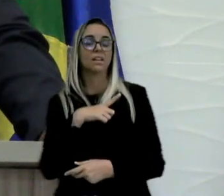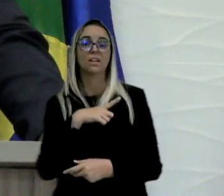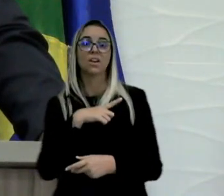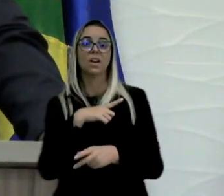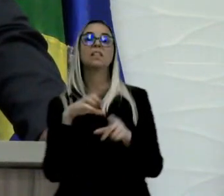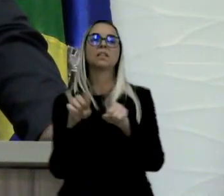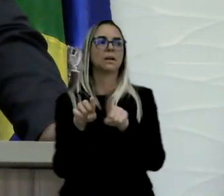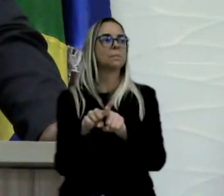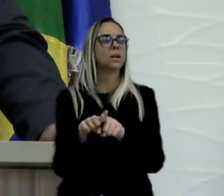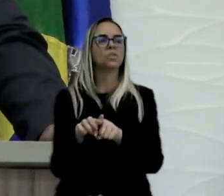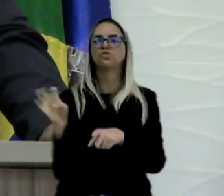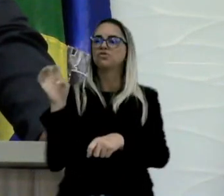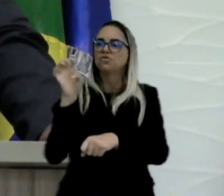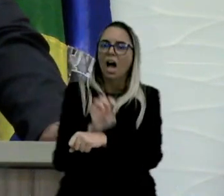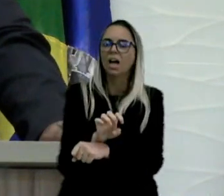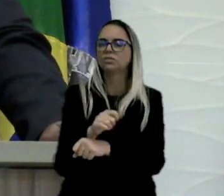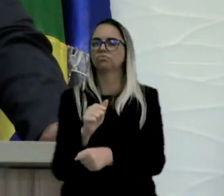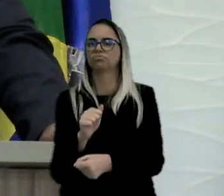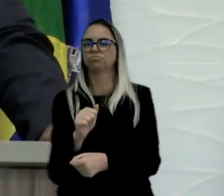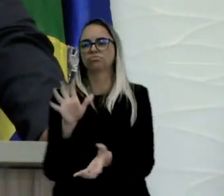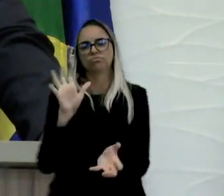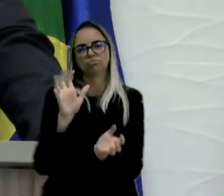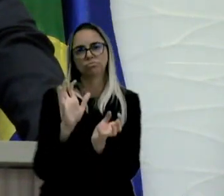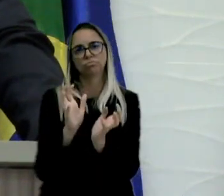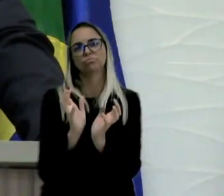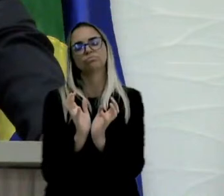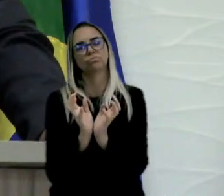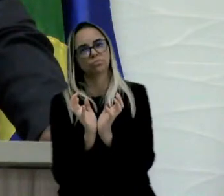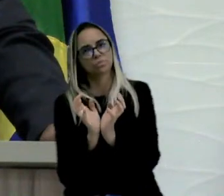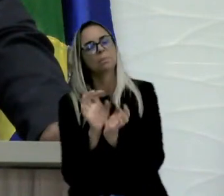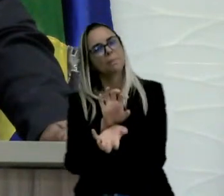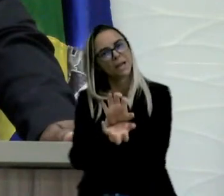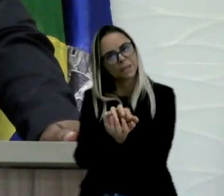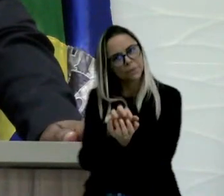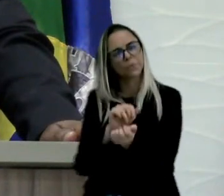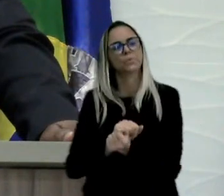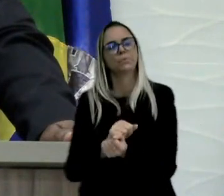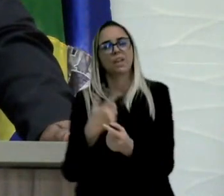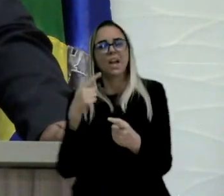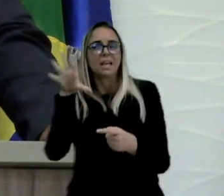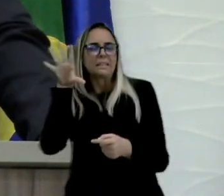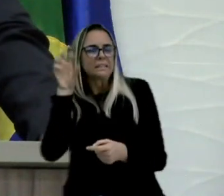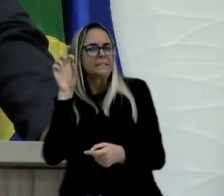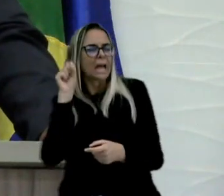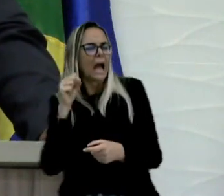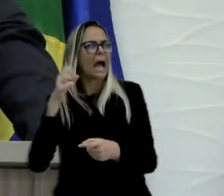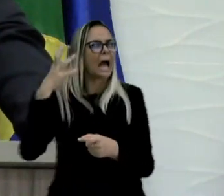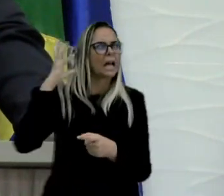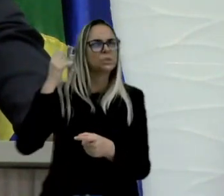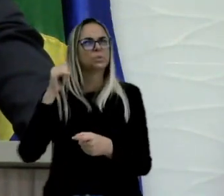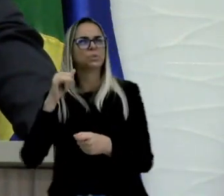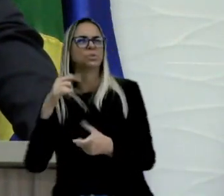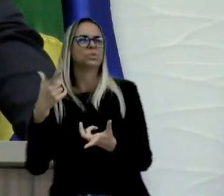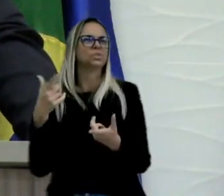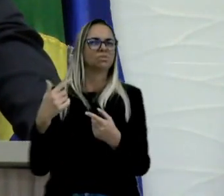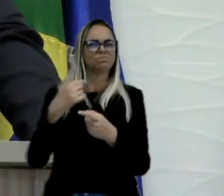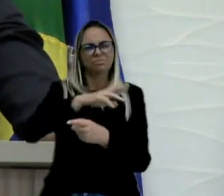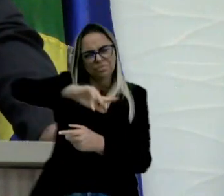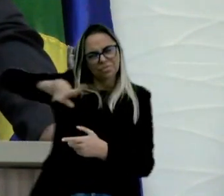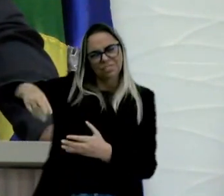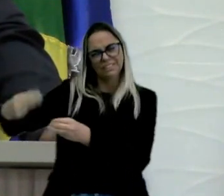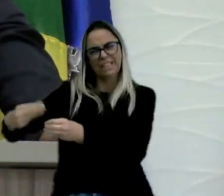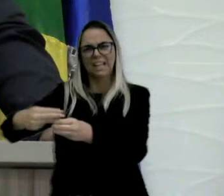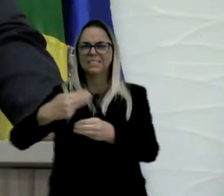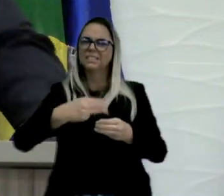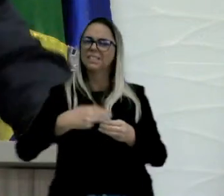a gente vê Bel Jardim reclamação de água escuta rádio deiro reclamação de água liga num rádio de carar reclamação de falta